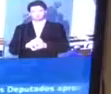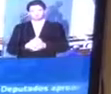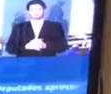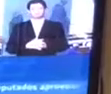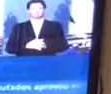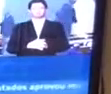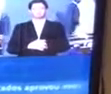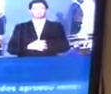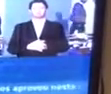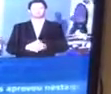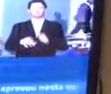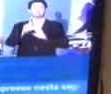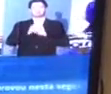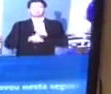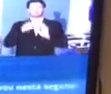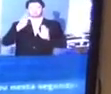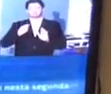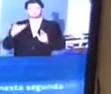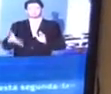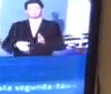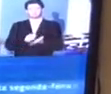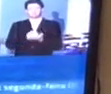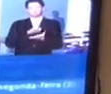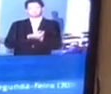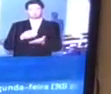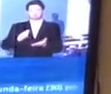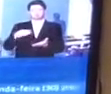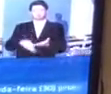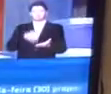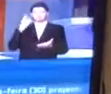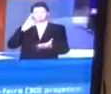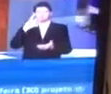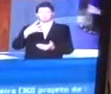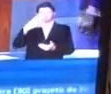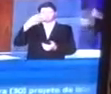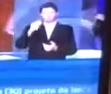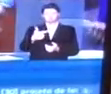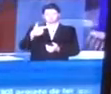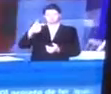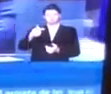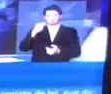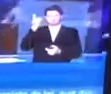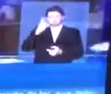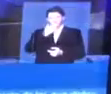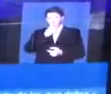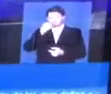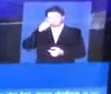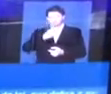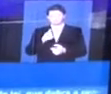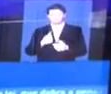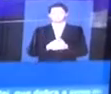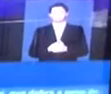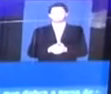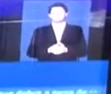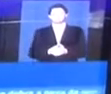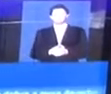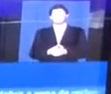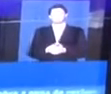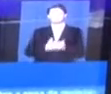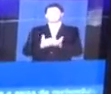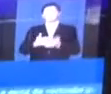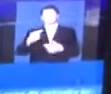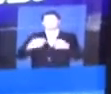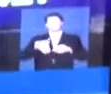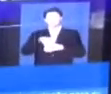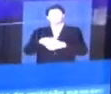A lei precisa tirar das mãos dos malfeitores este artifício que eles